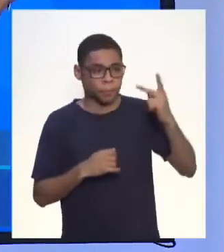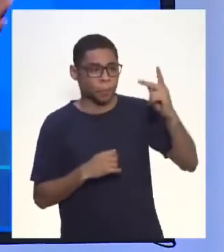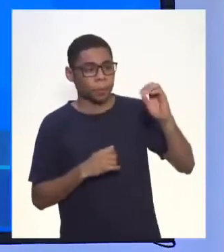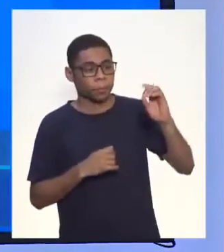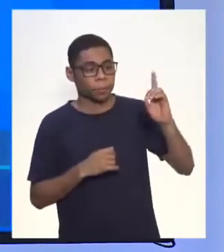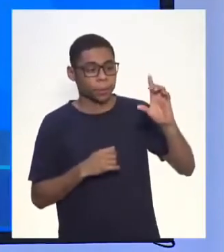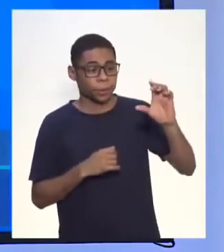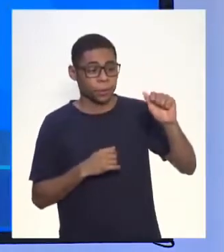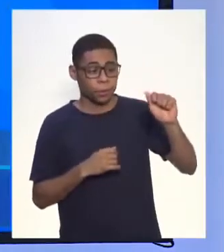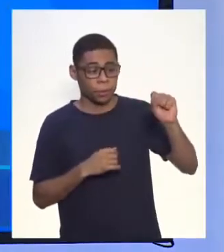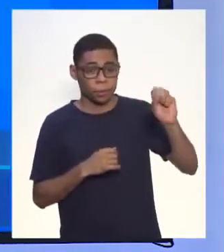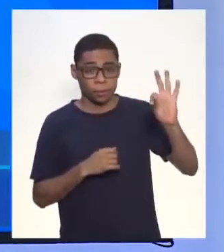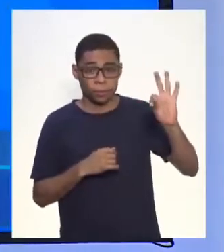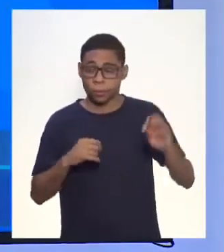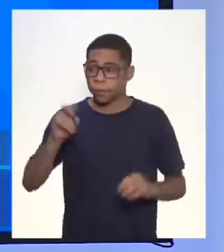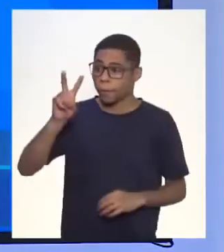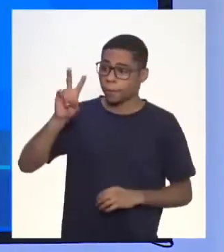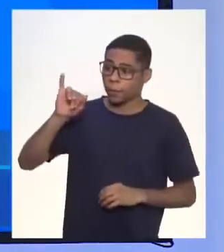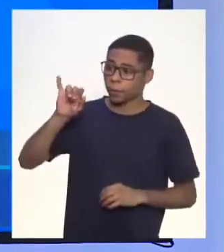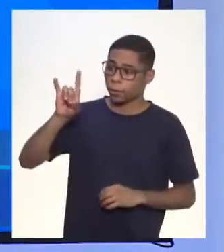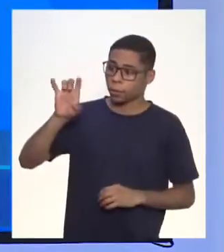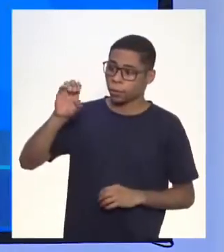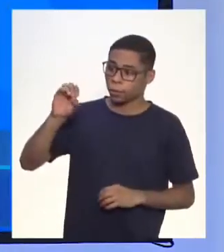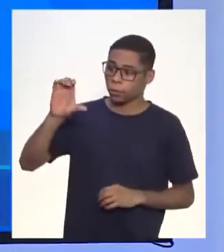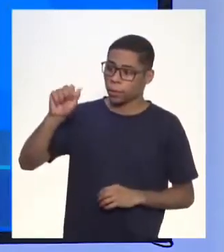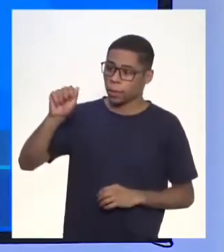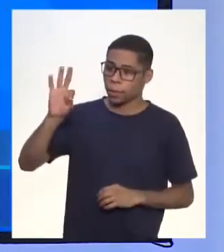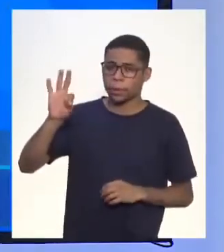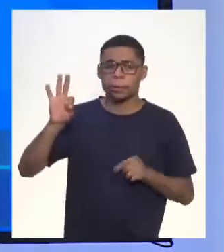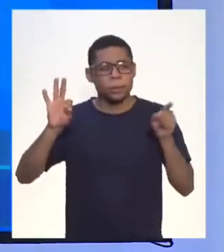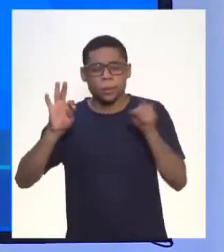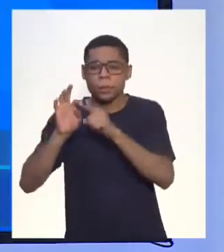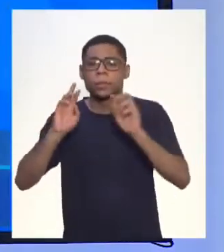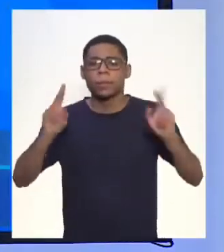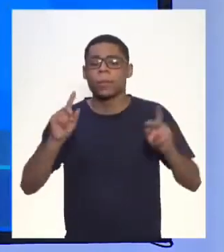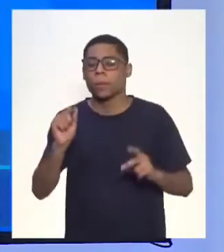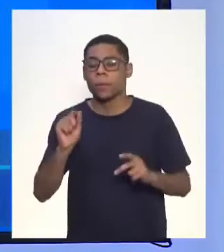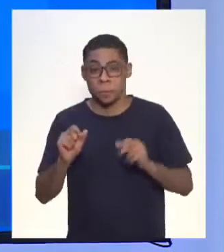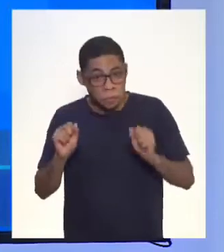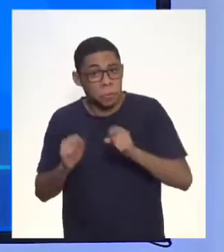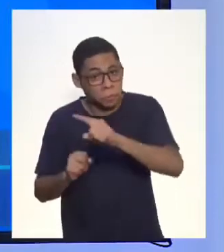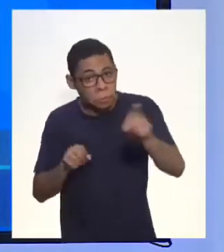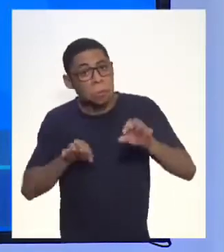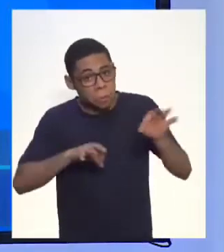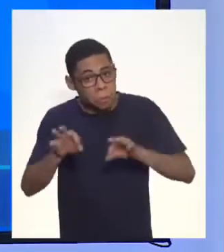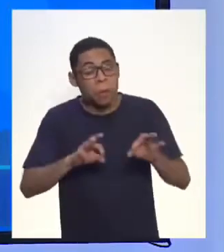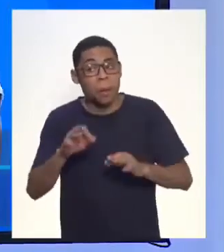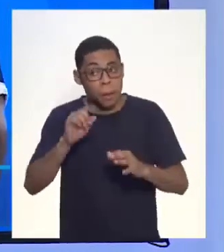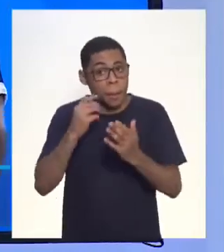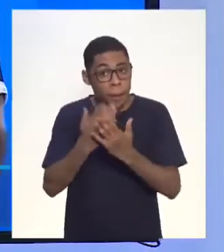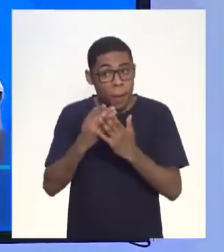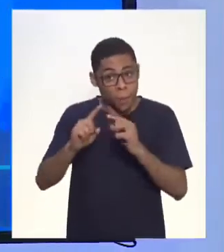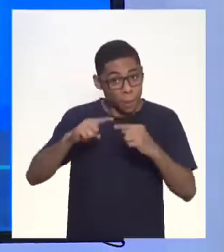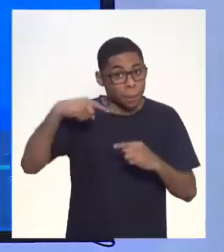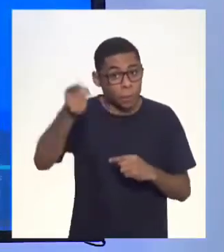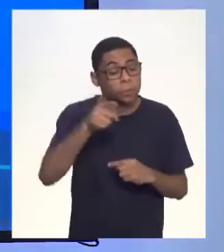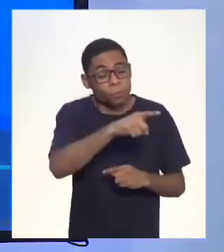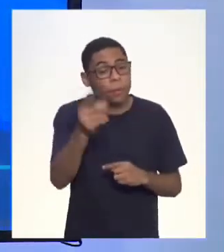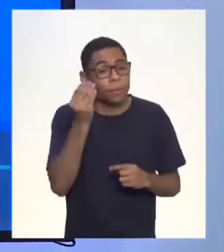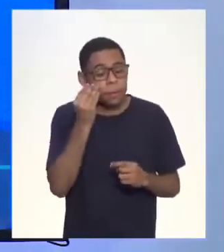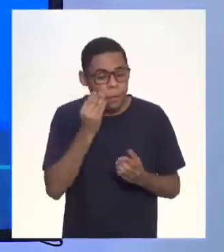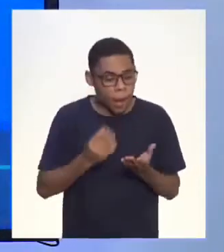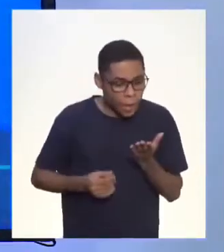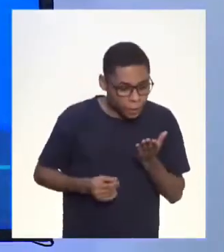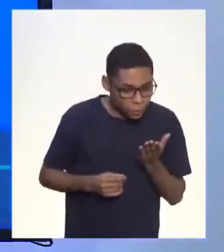algumas dicas aí para eles que vão fazer na próxima aula, elaborar podcasts e videocasts. Vai ser a próxima sugestão, que seria